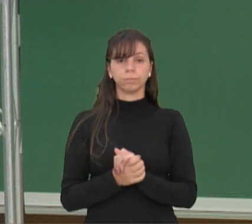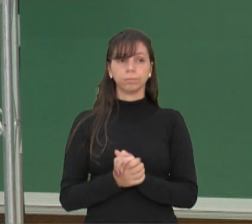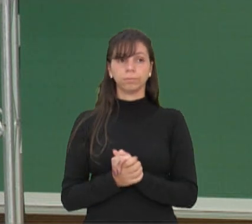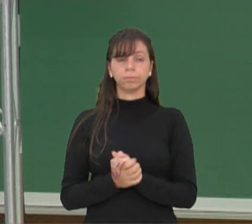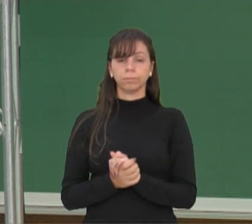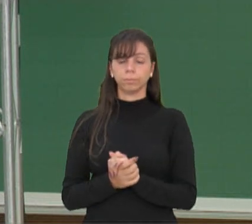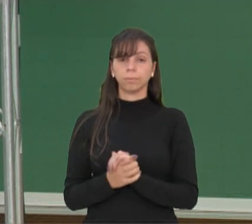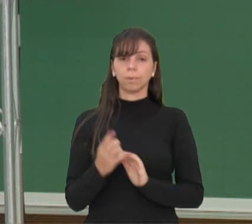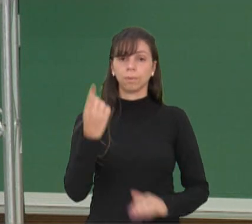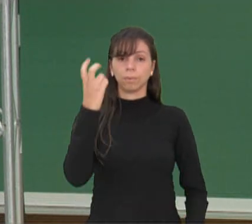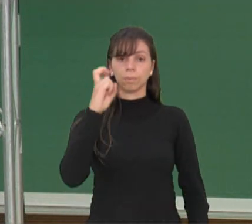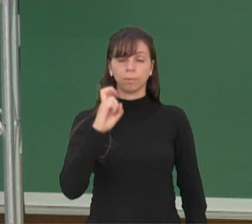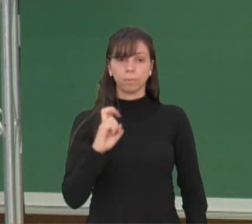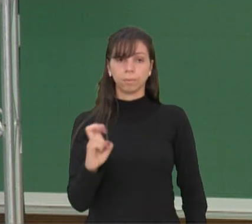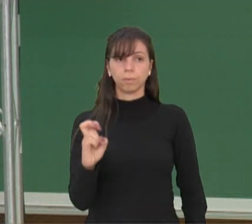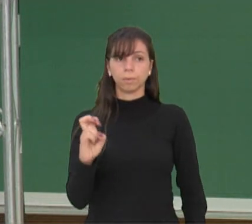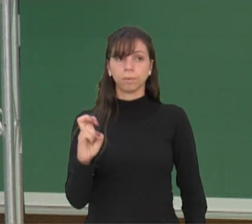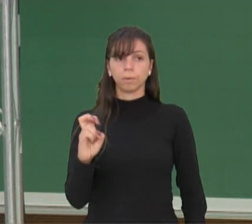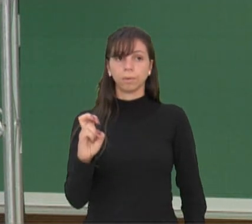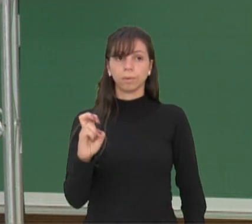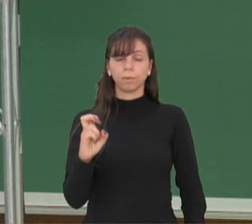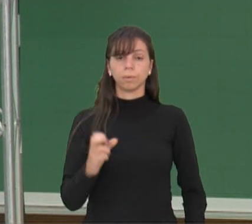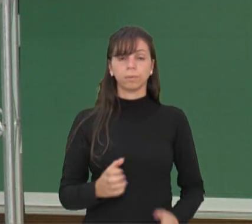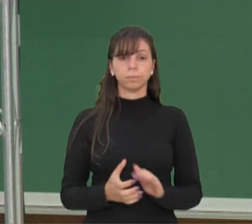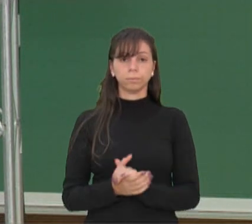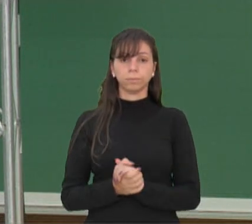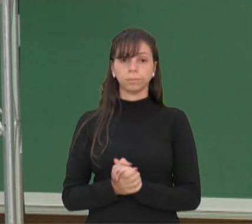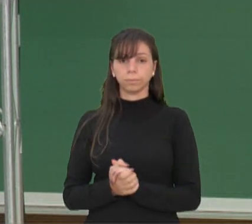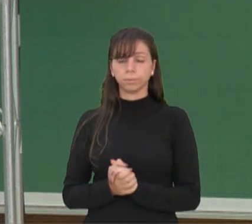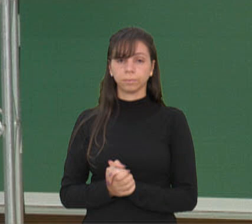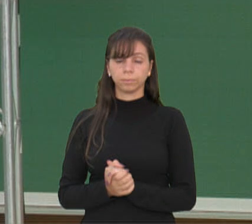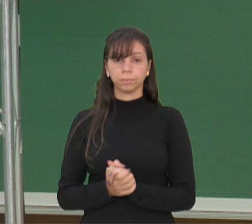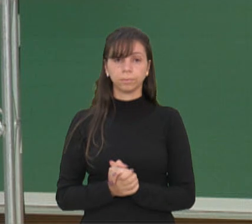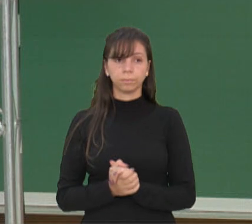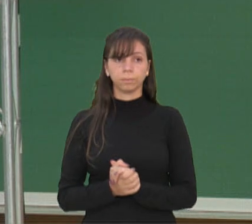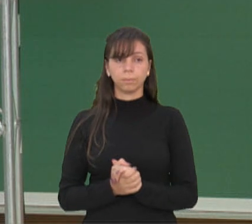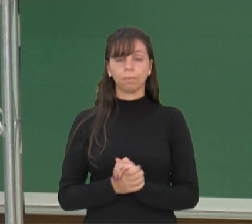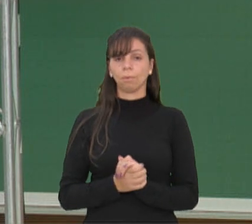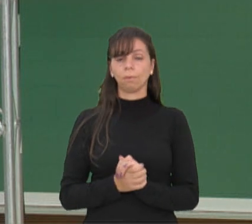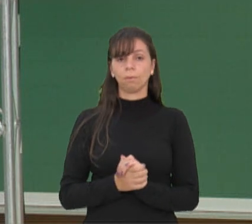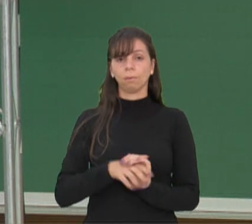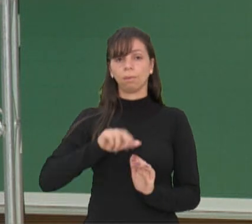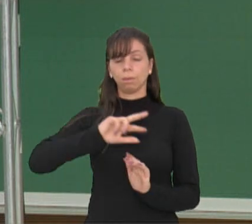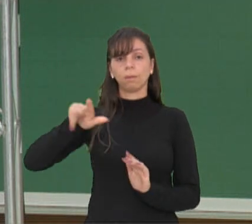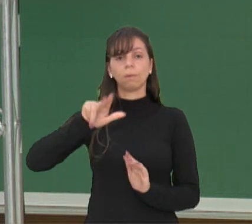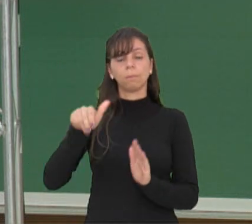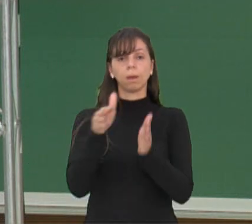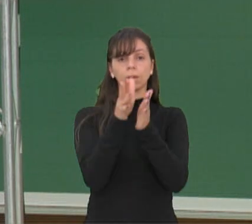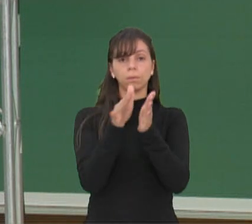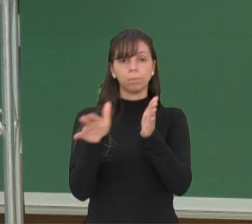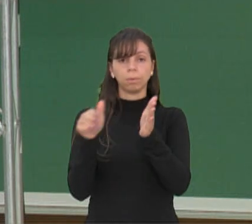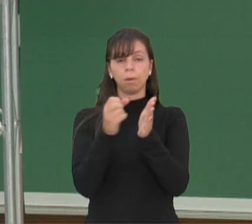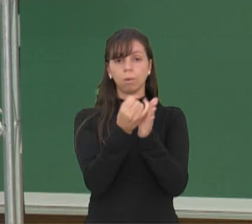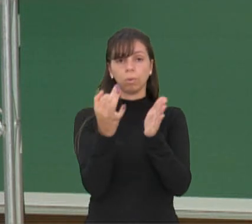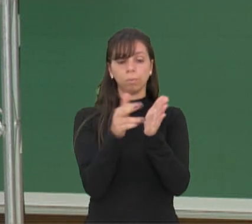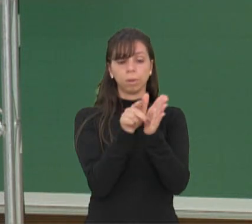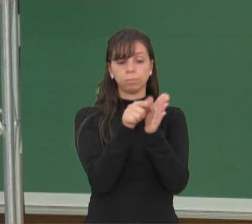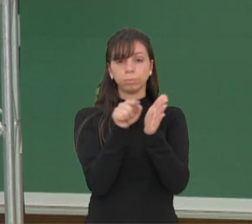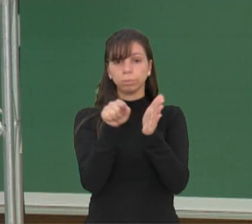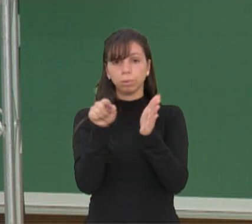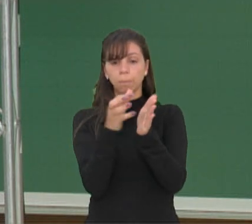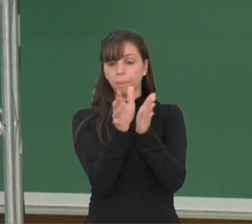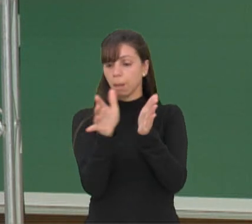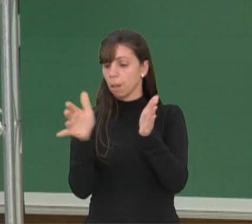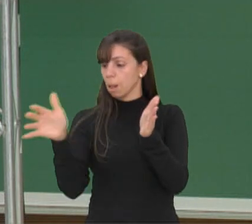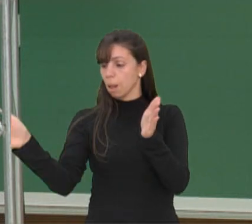do 1/5, a gente já previu ali no resultado que eu escrevi, que não ia dar a dízima periódica, então você vai por decimal, que fica